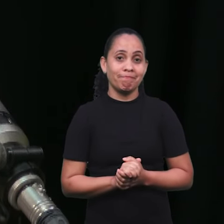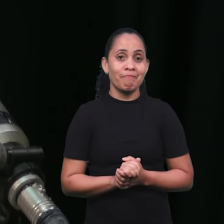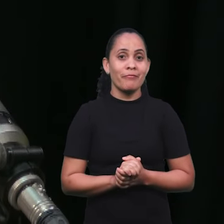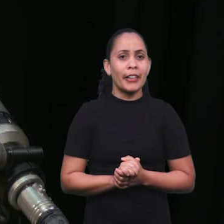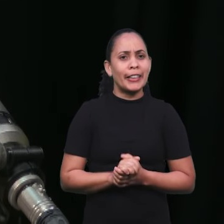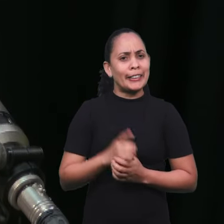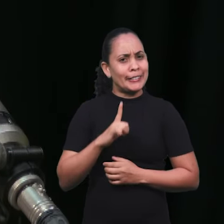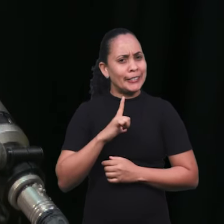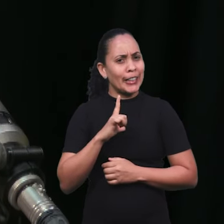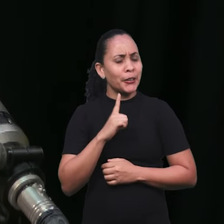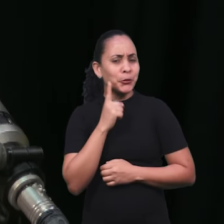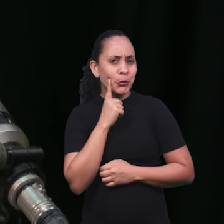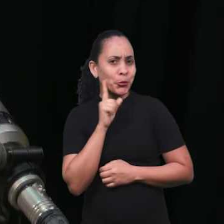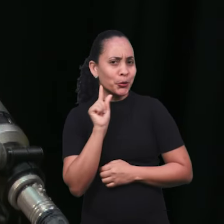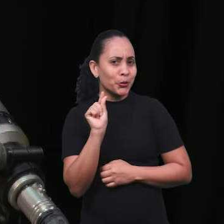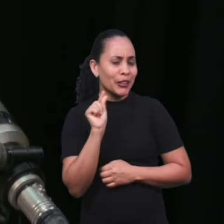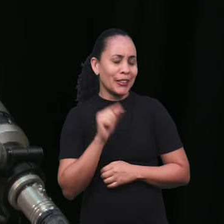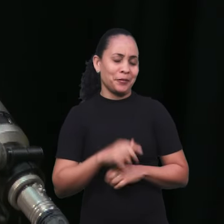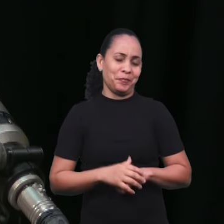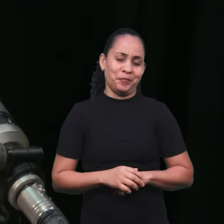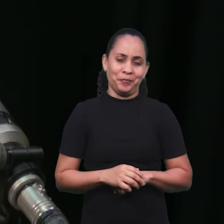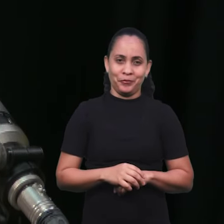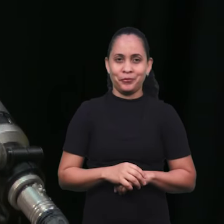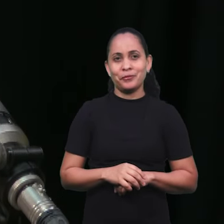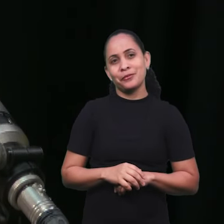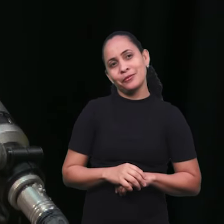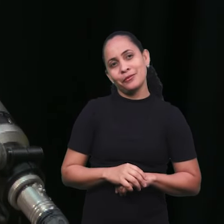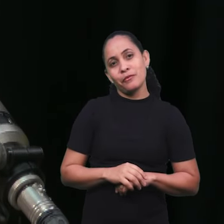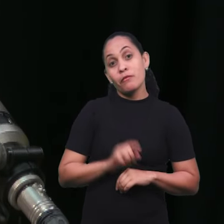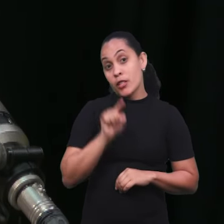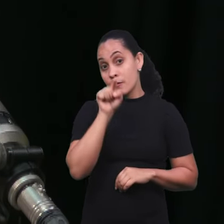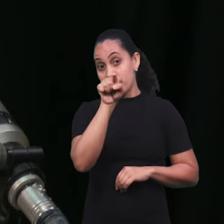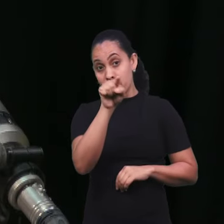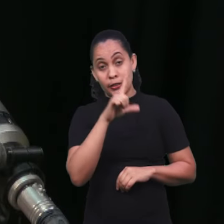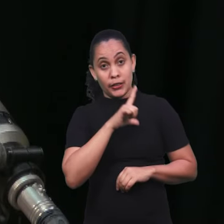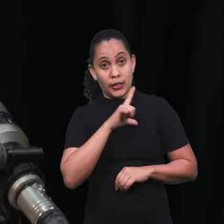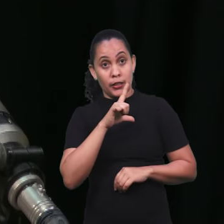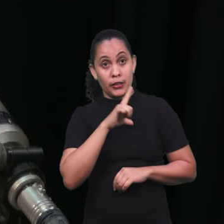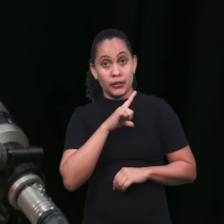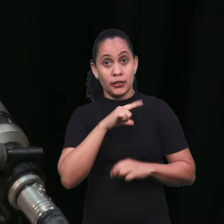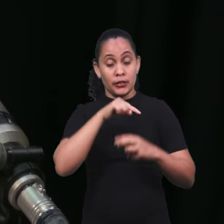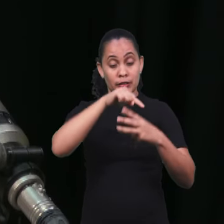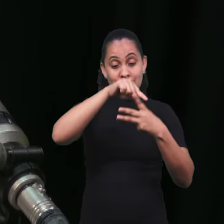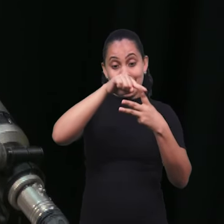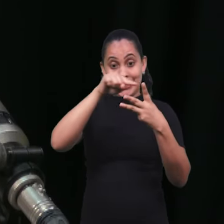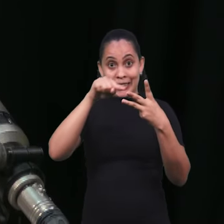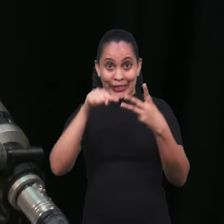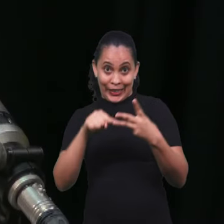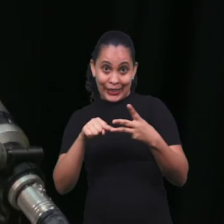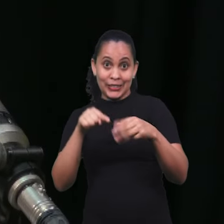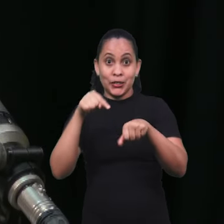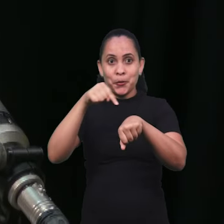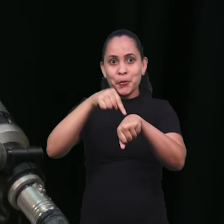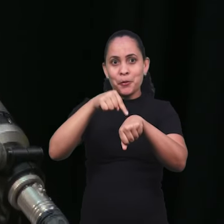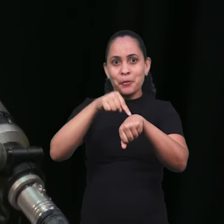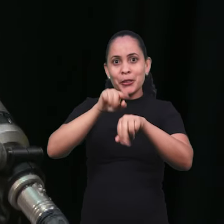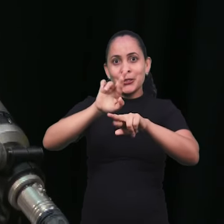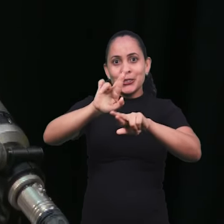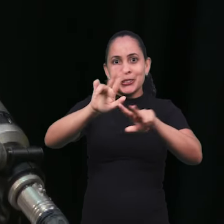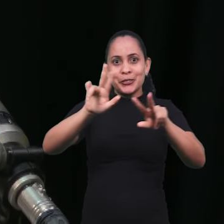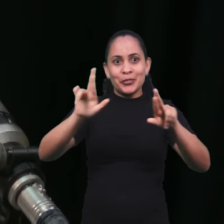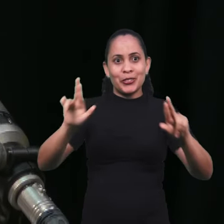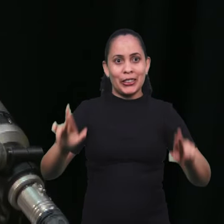há aqui um aspecto de você ter 3 momentos